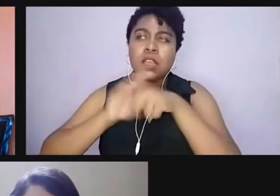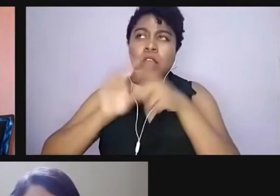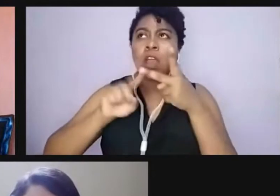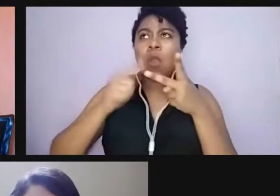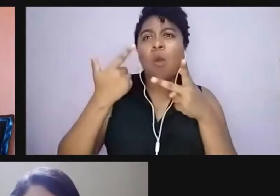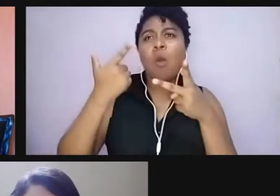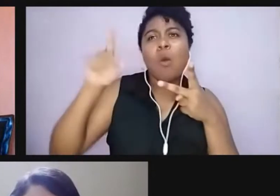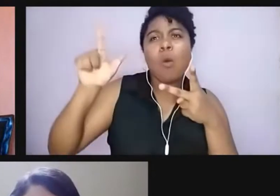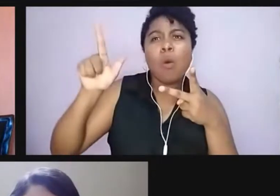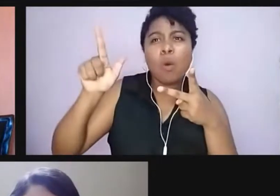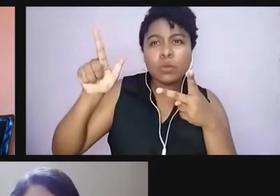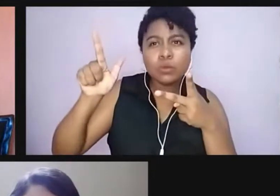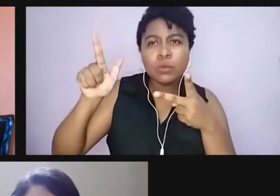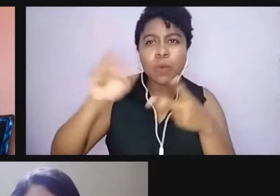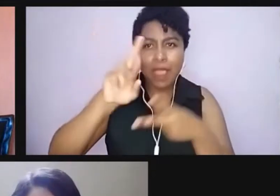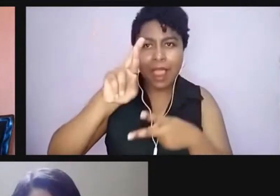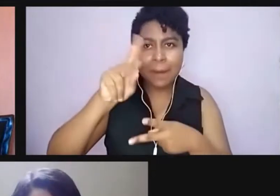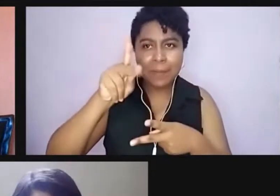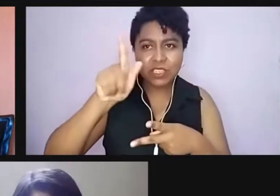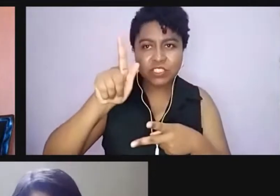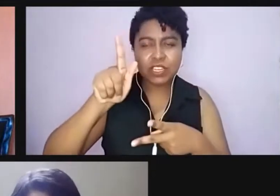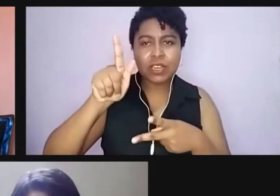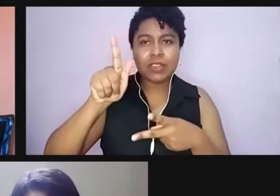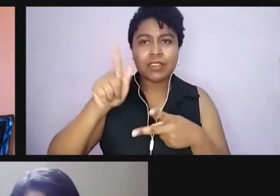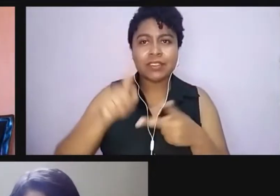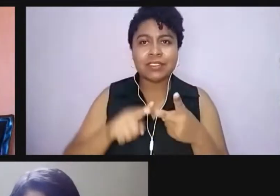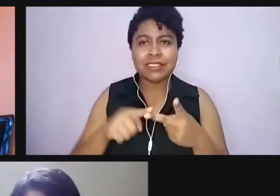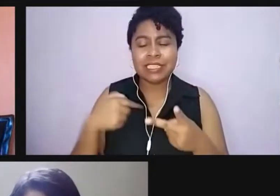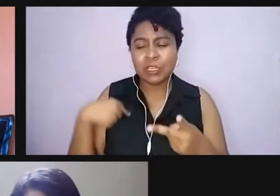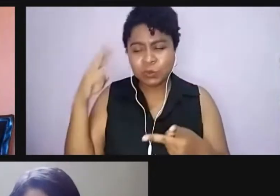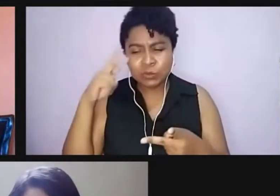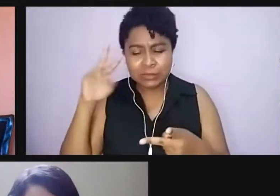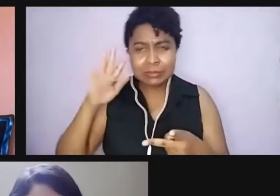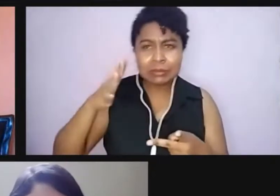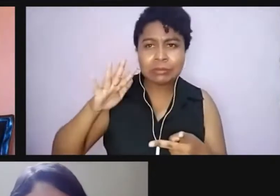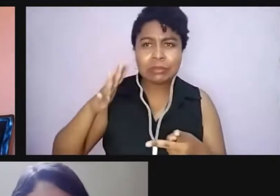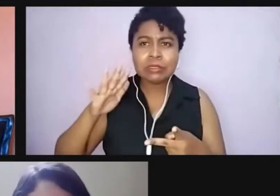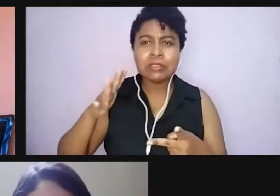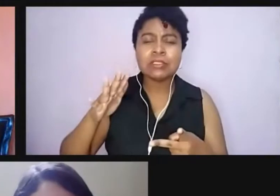mais para. Eu não vou lembrar ao certo, mas eles estavam